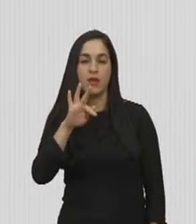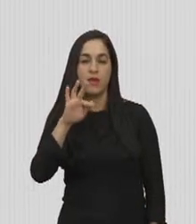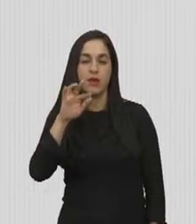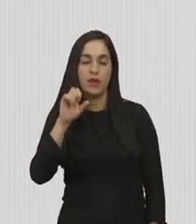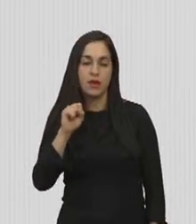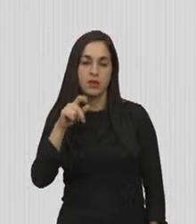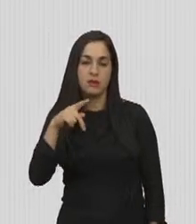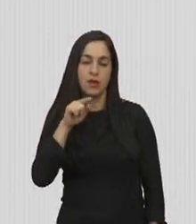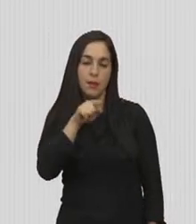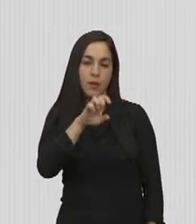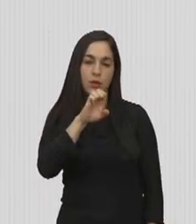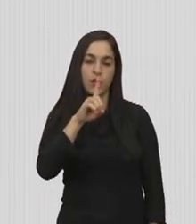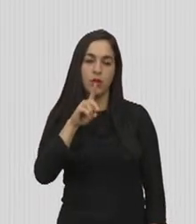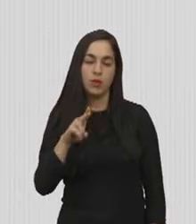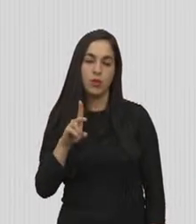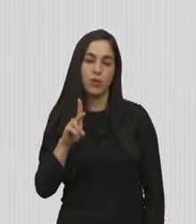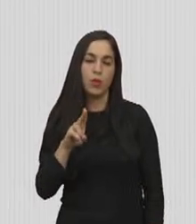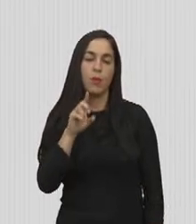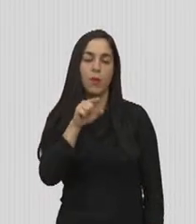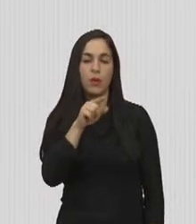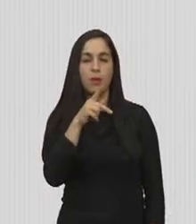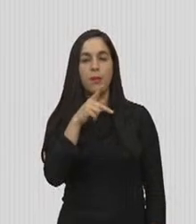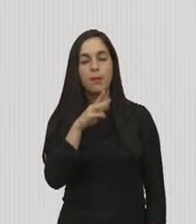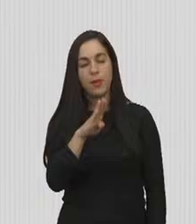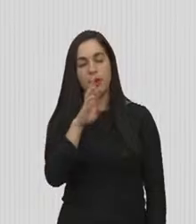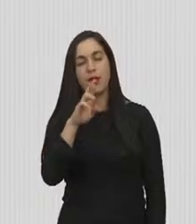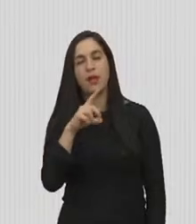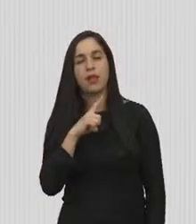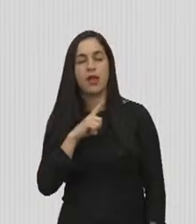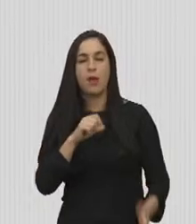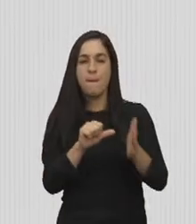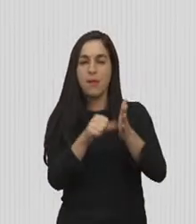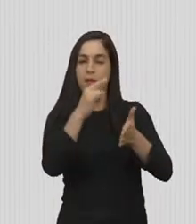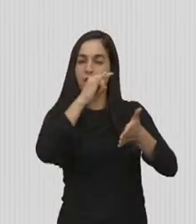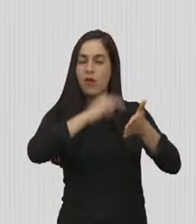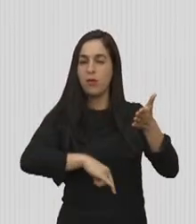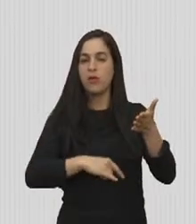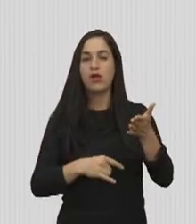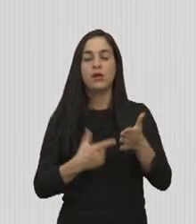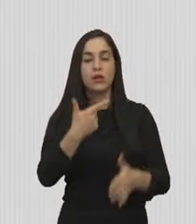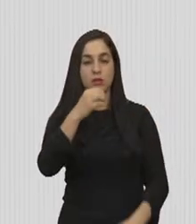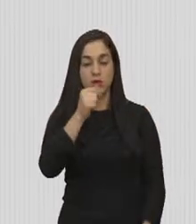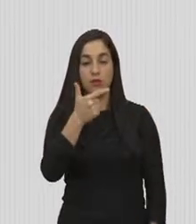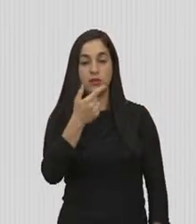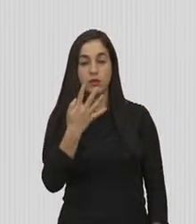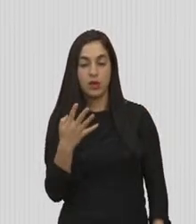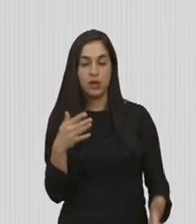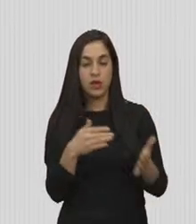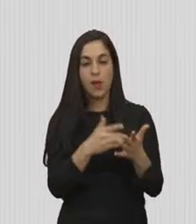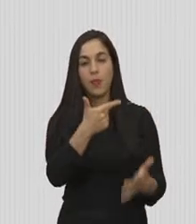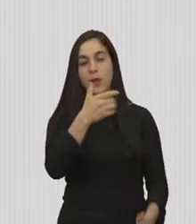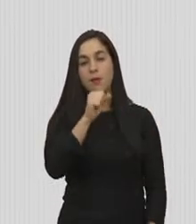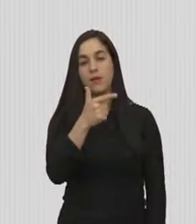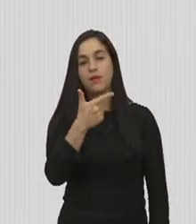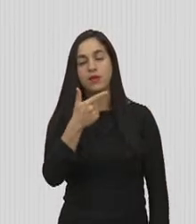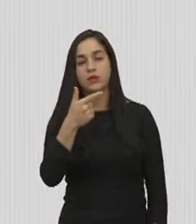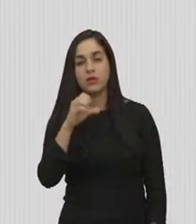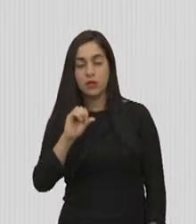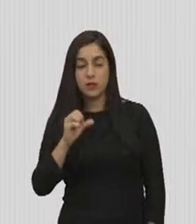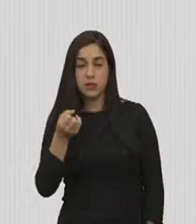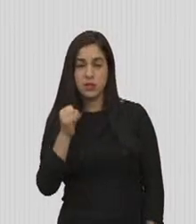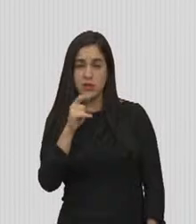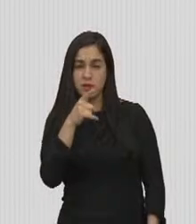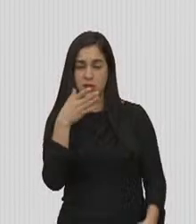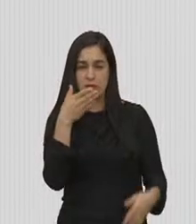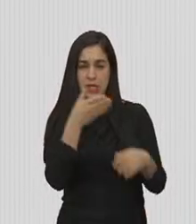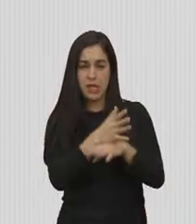www.jcr.ifsp.edu.br, lá tem um formulário da primeira revisão do PDI 2024-2029. Clicando na matéria, vocês vão